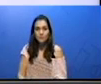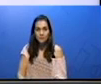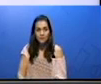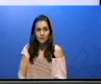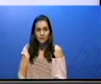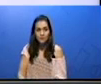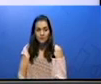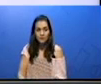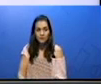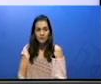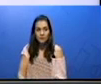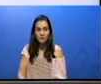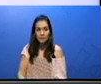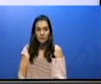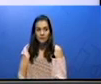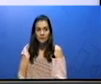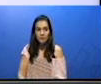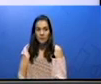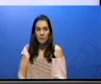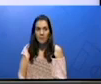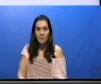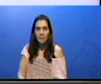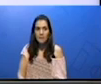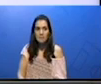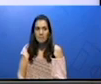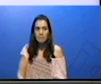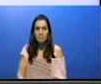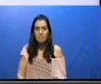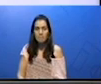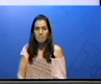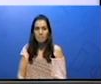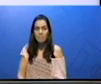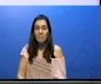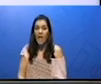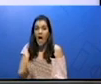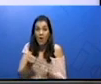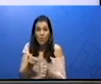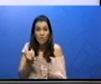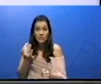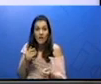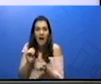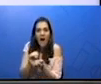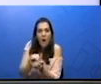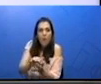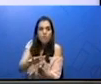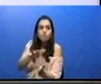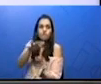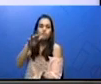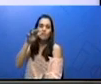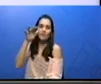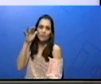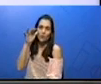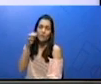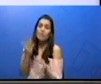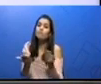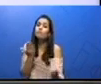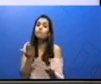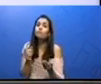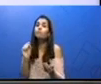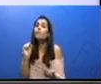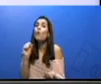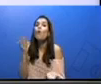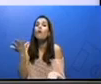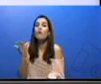16 gramas para 32 gramas de oxigênio, a quantidade aumentou, mas em qual proporção? Aí nós